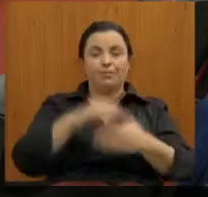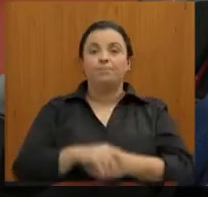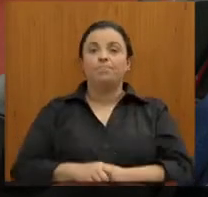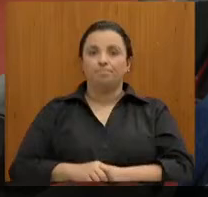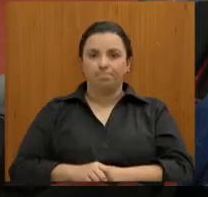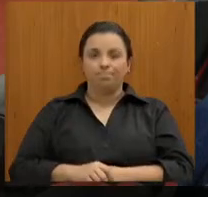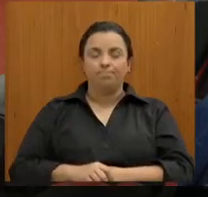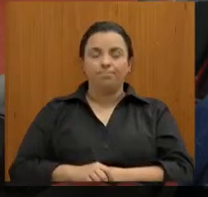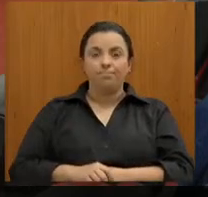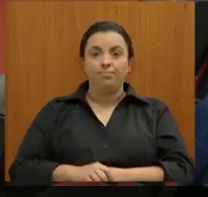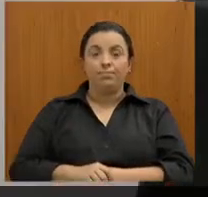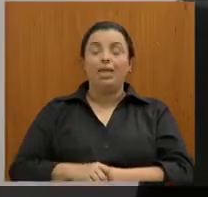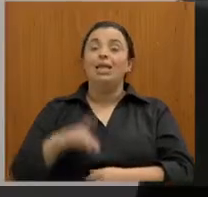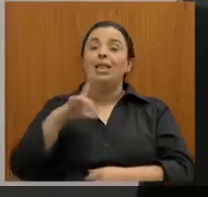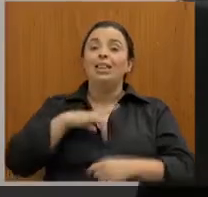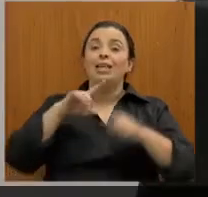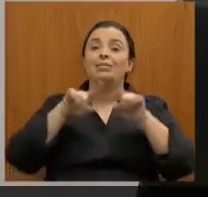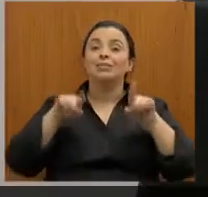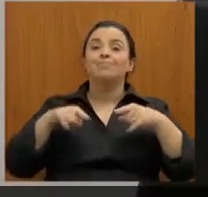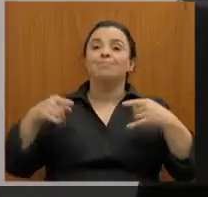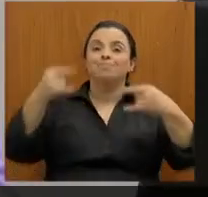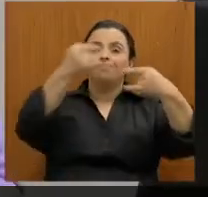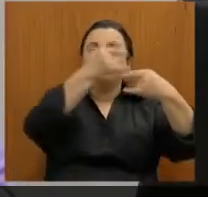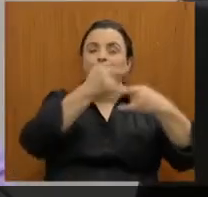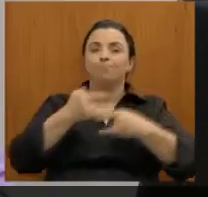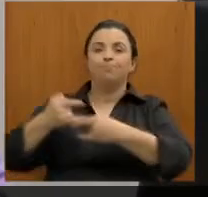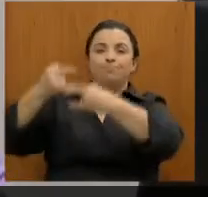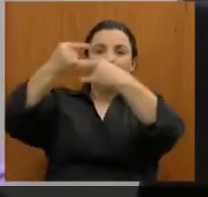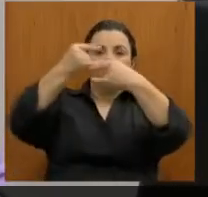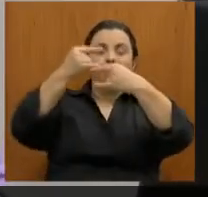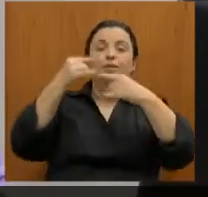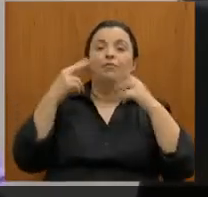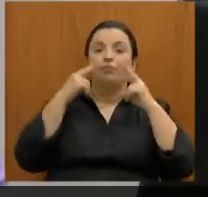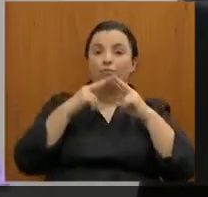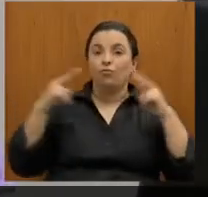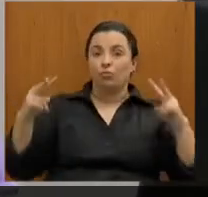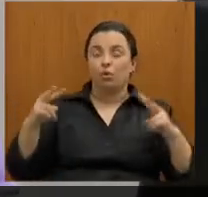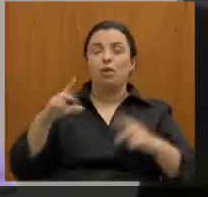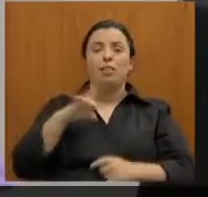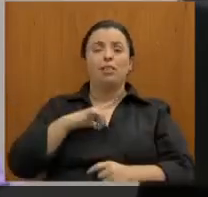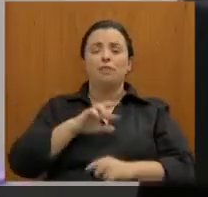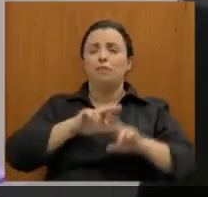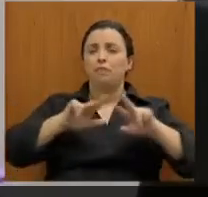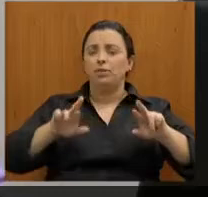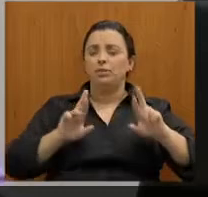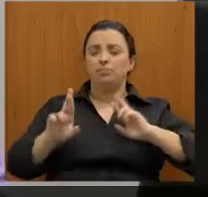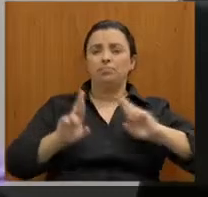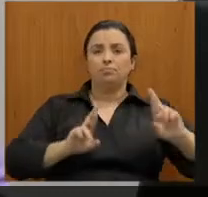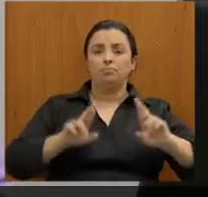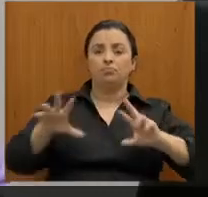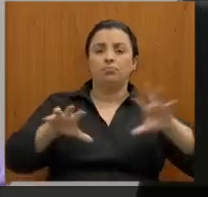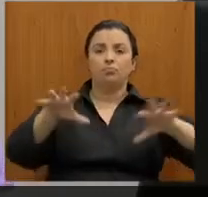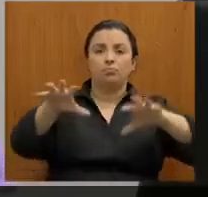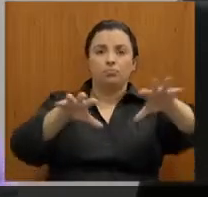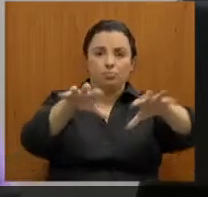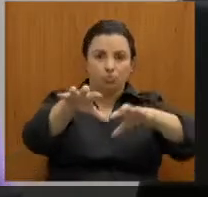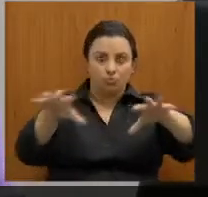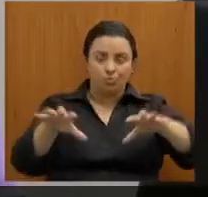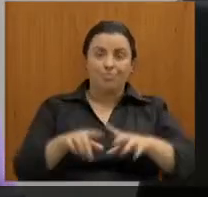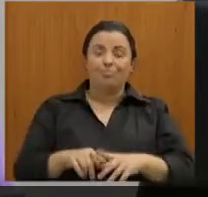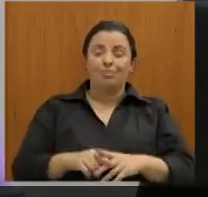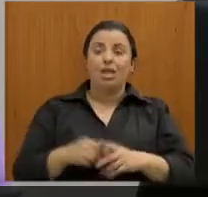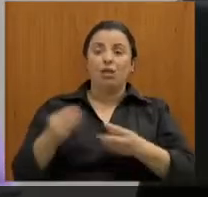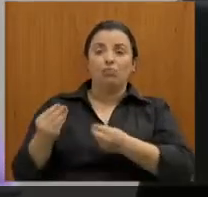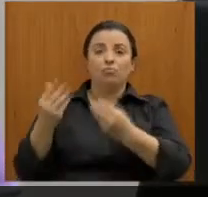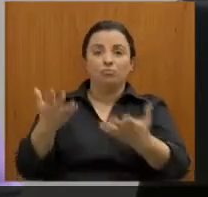aqui na nossa sala virtual com várias representações regionais e eu vou passar para que